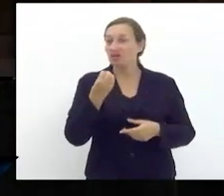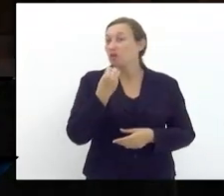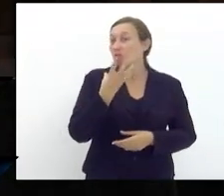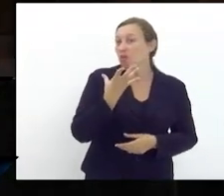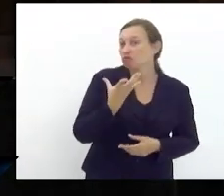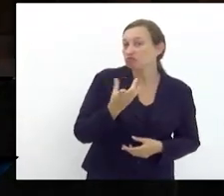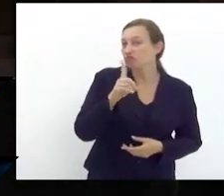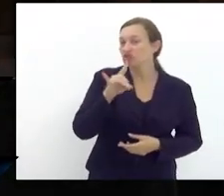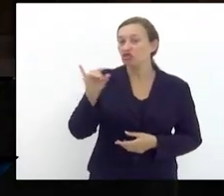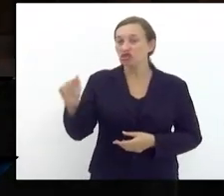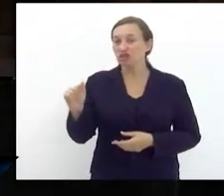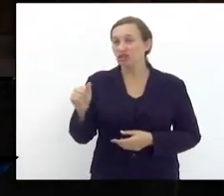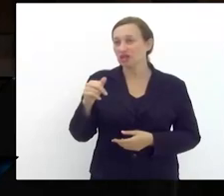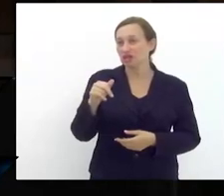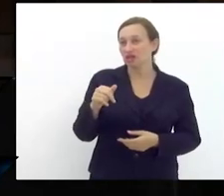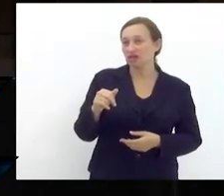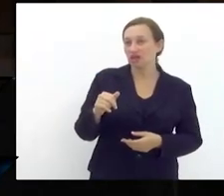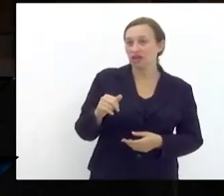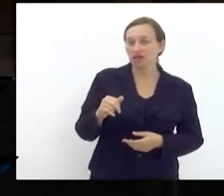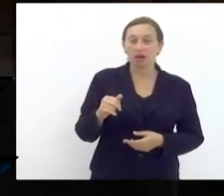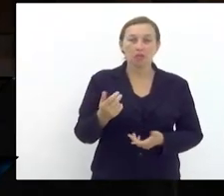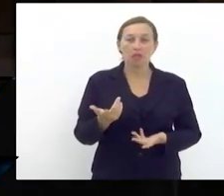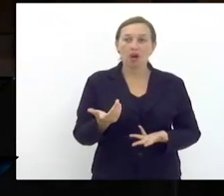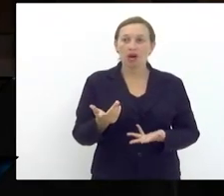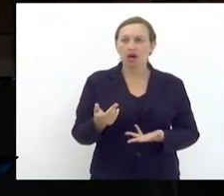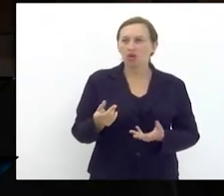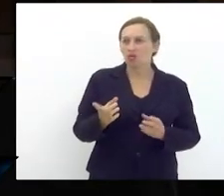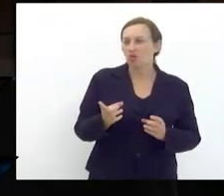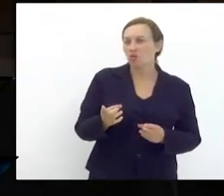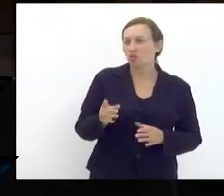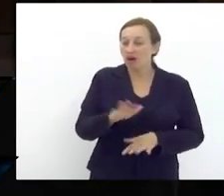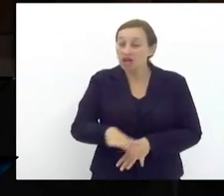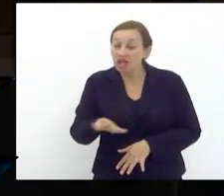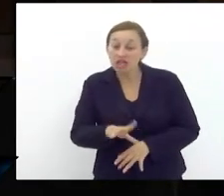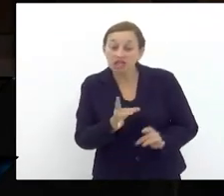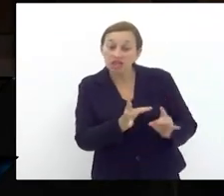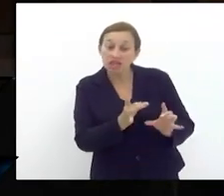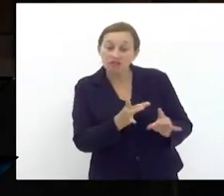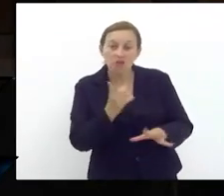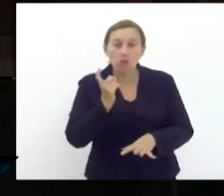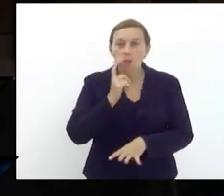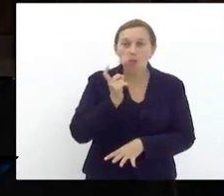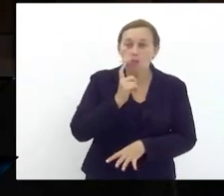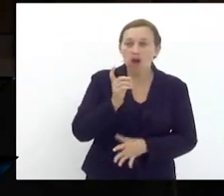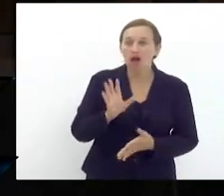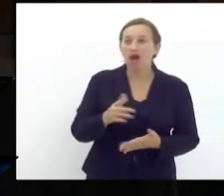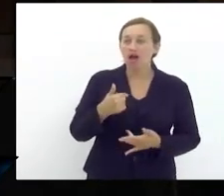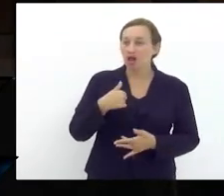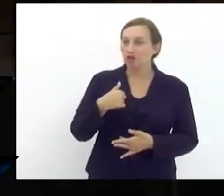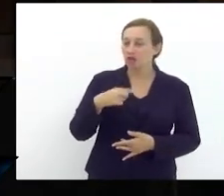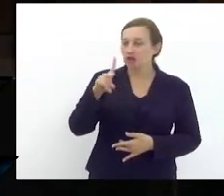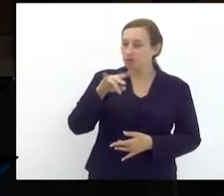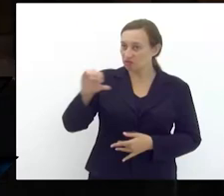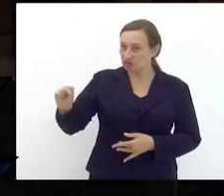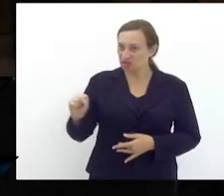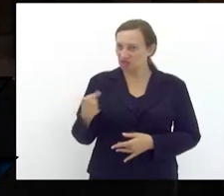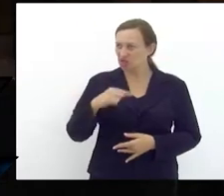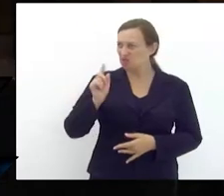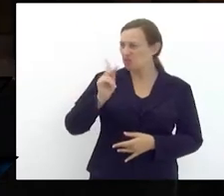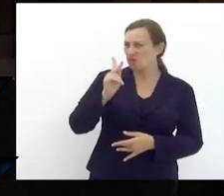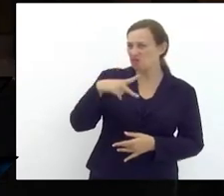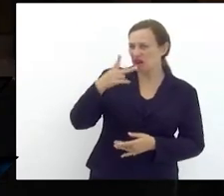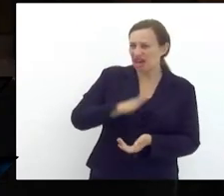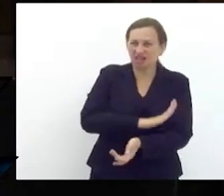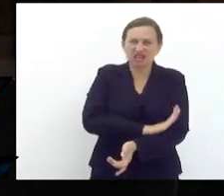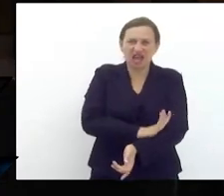dia para o moleque da bala para o funcionário eu tô aqui pelo pelo Vinícius Junior Eu não vou falar de racismo